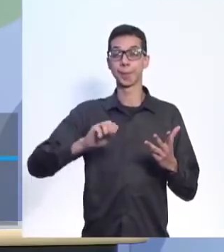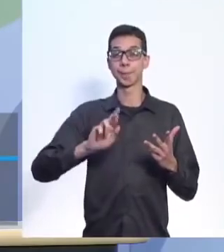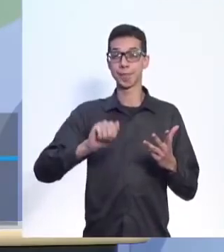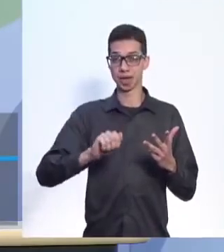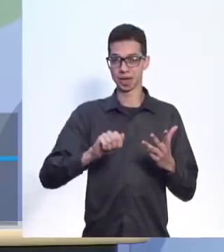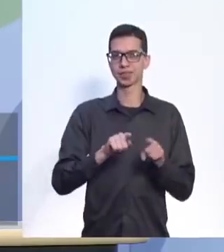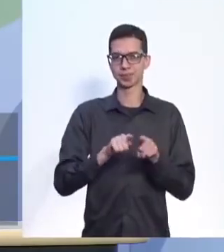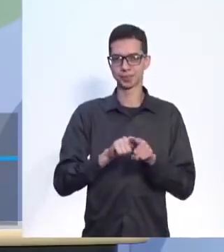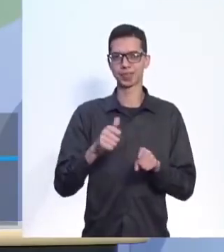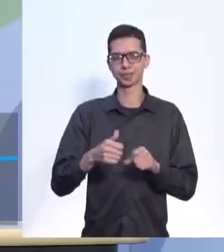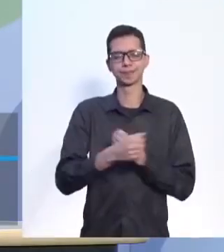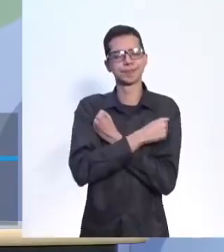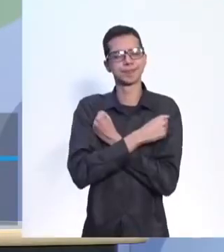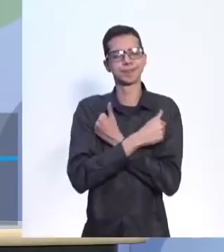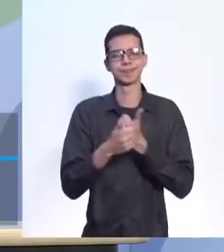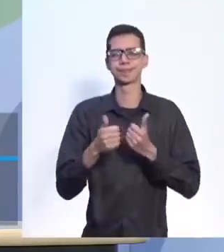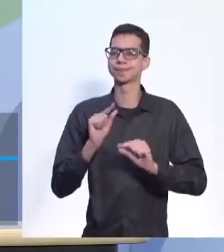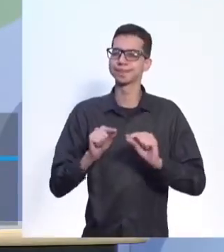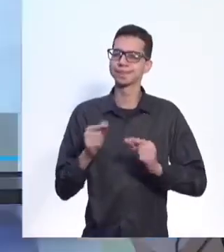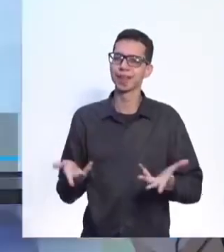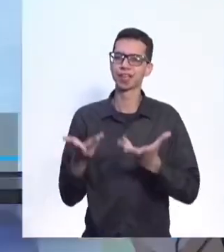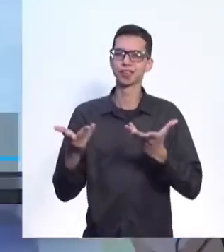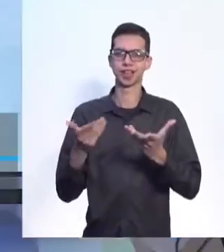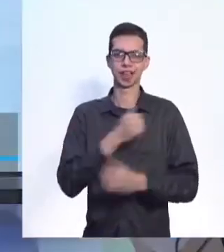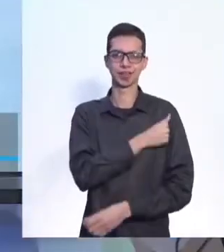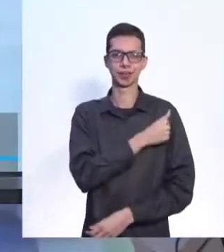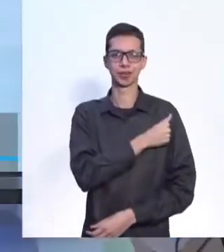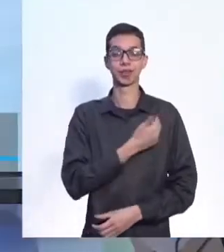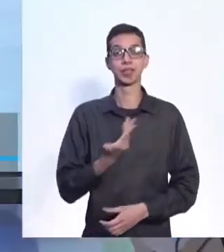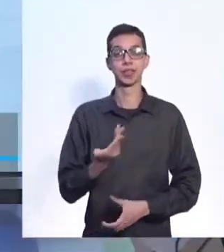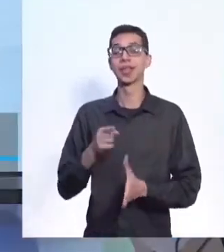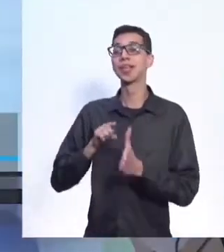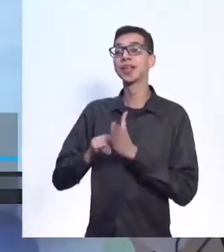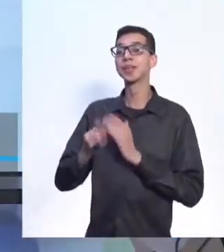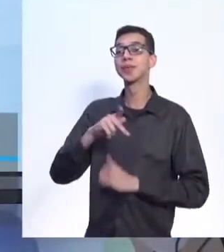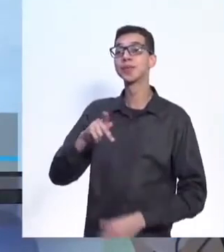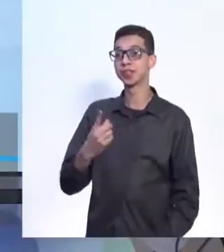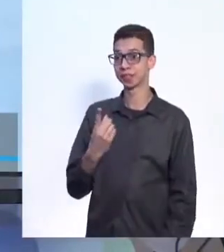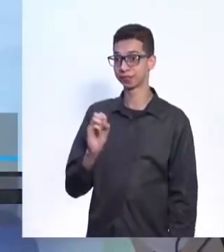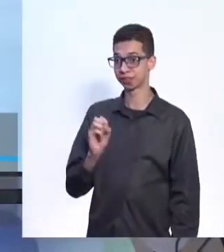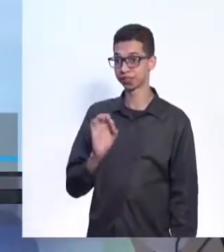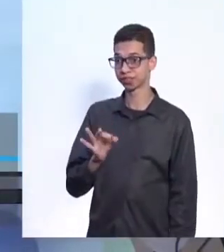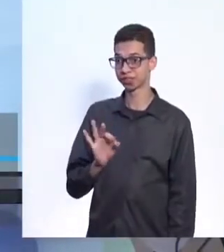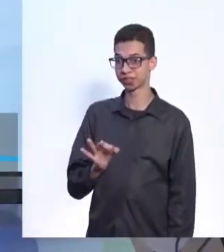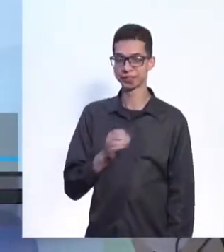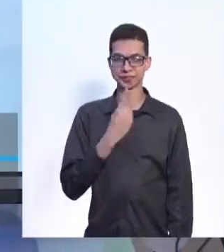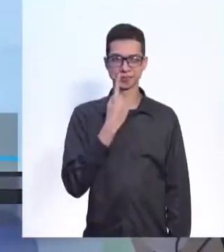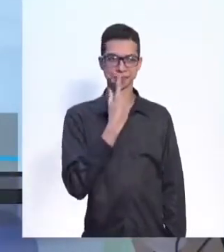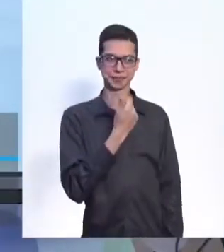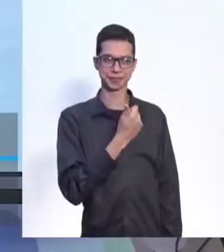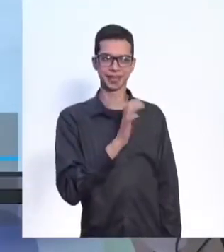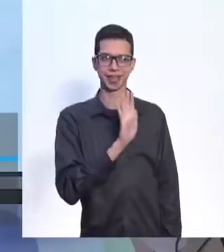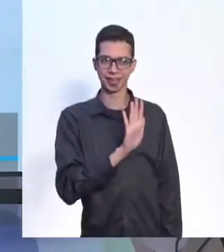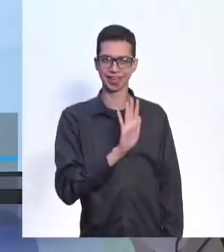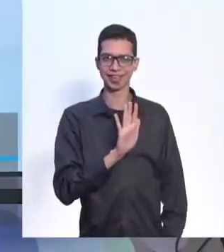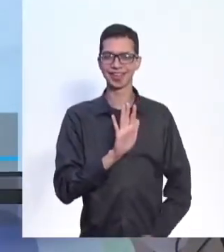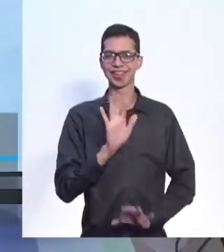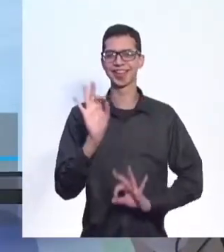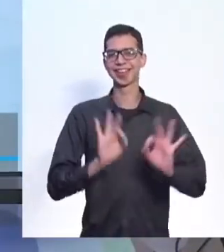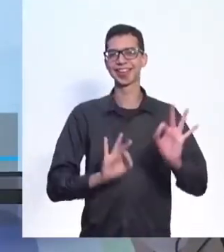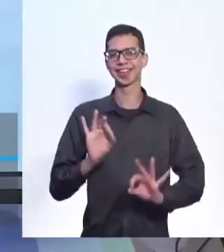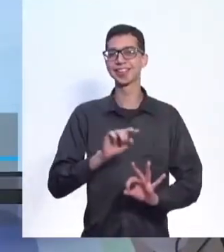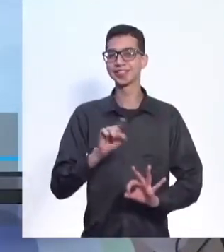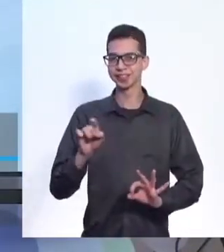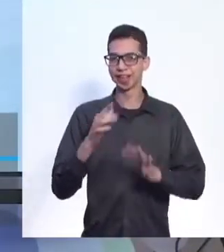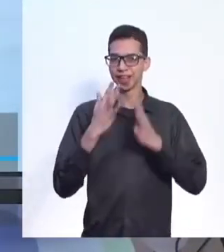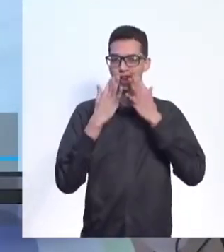alunos. E aí, professora Inês, é 120? Muito bem, vamos então resolver? Bom, para quem está antenado, já